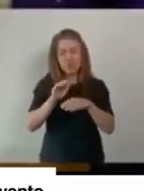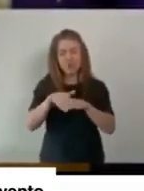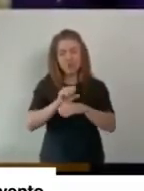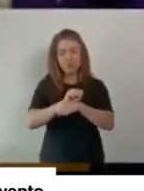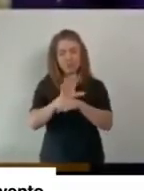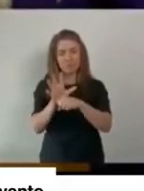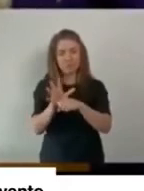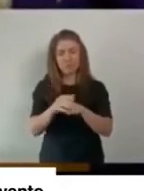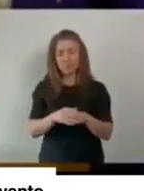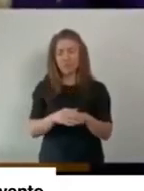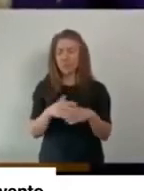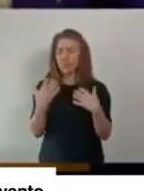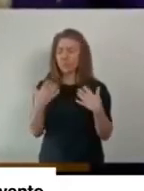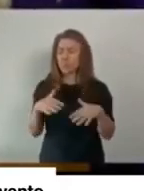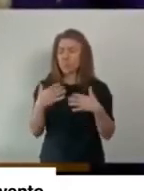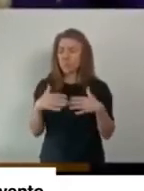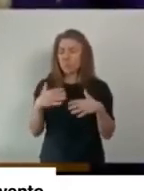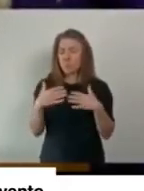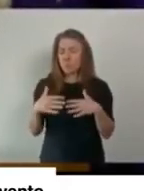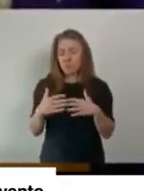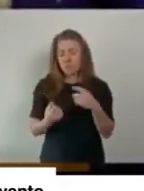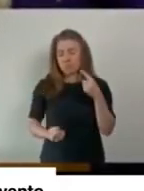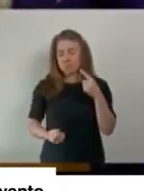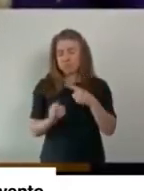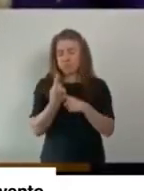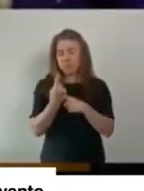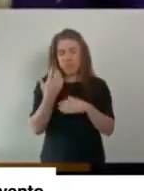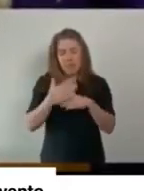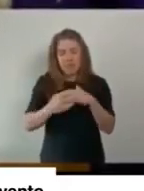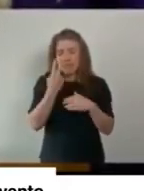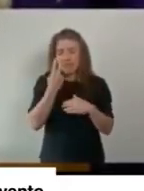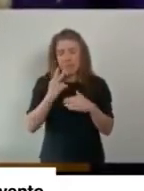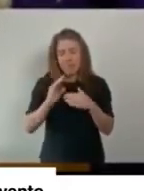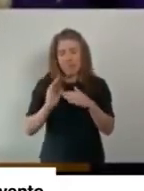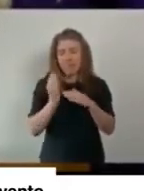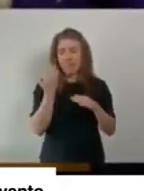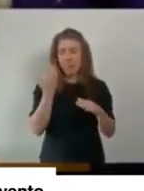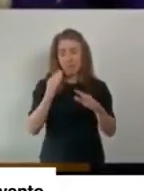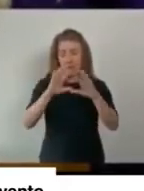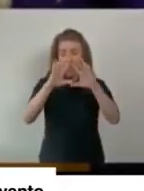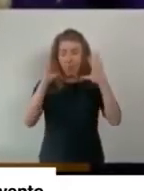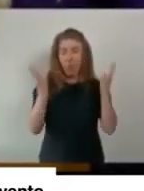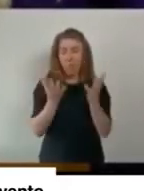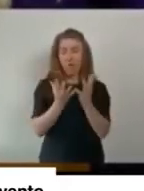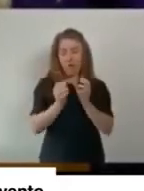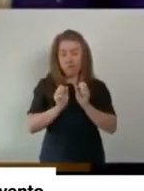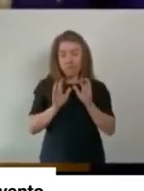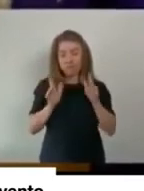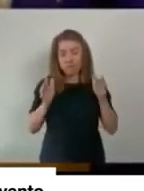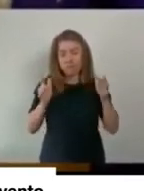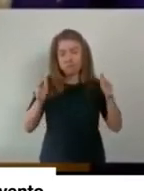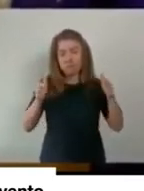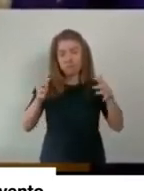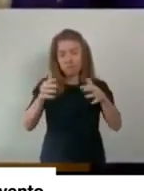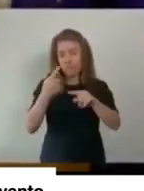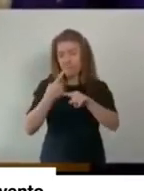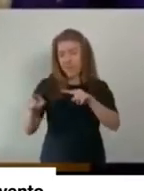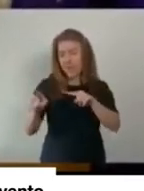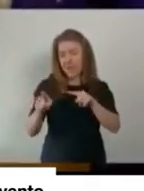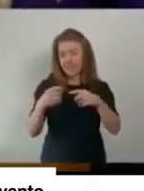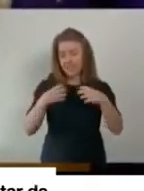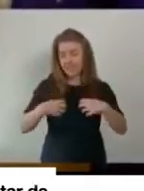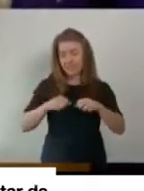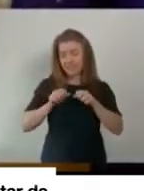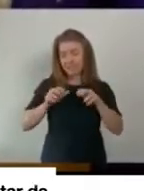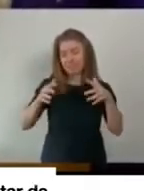experiencing um evento unprecedented, um global pandemia, que em Nova Zelândia, nós mudamos a